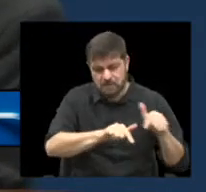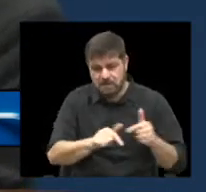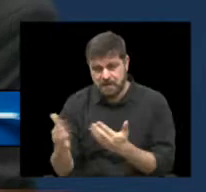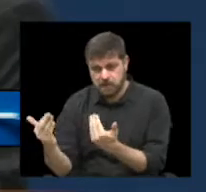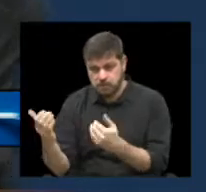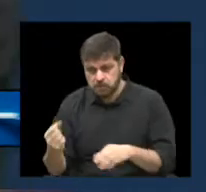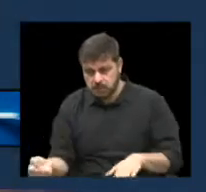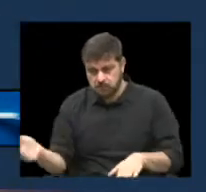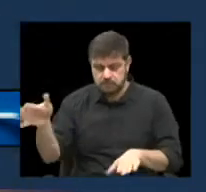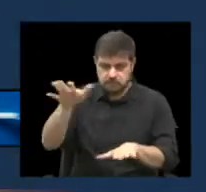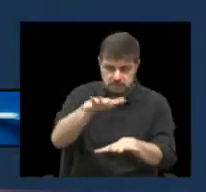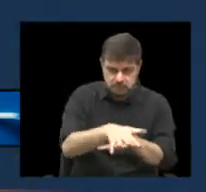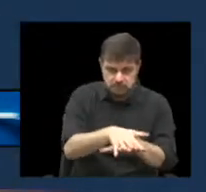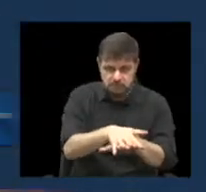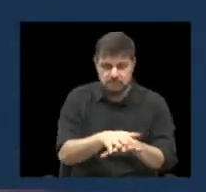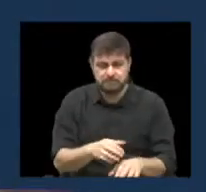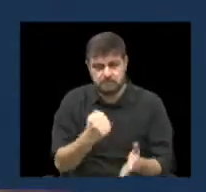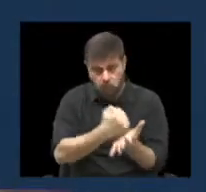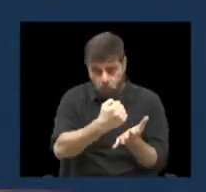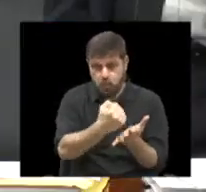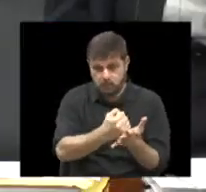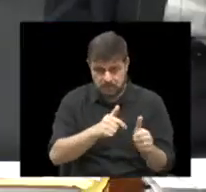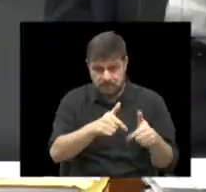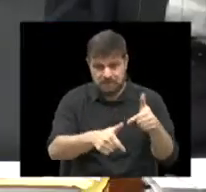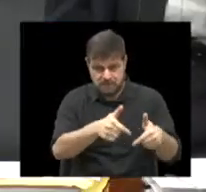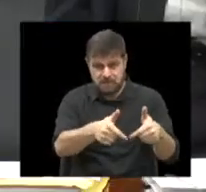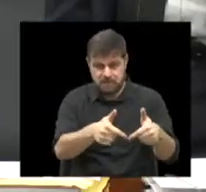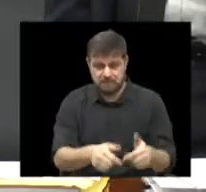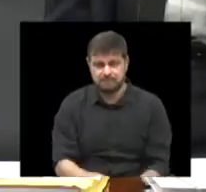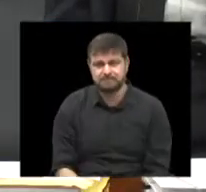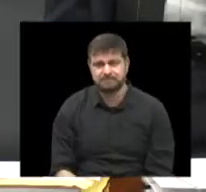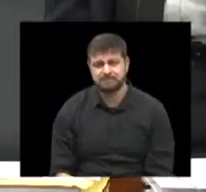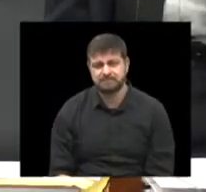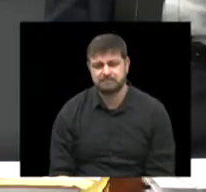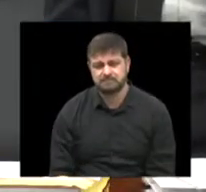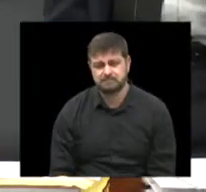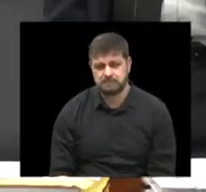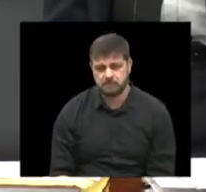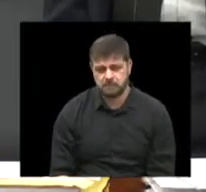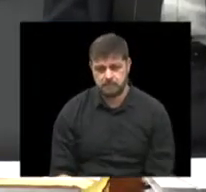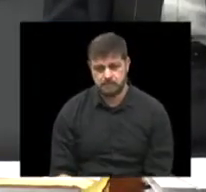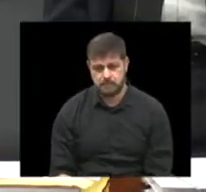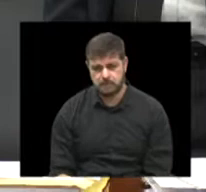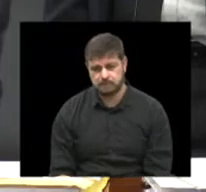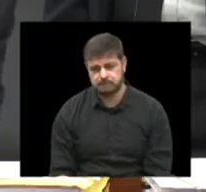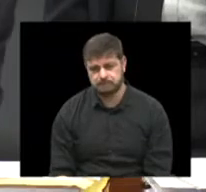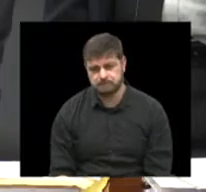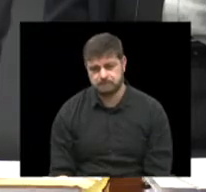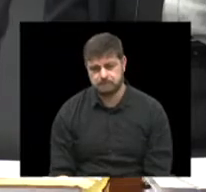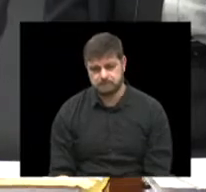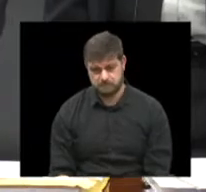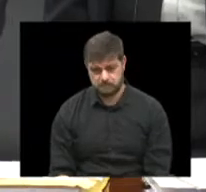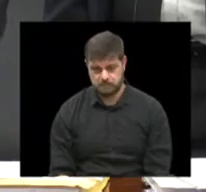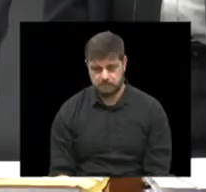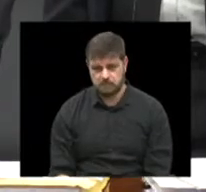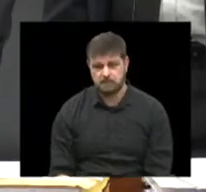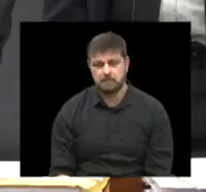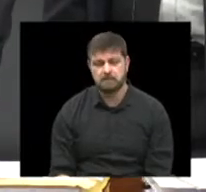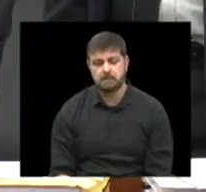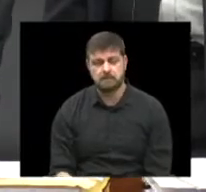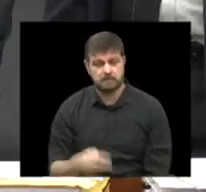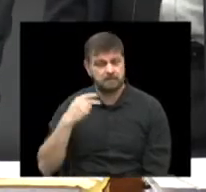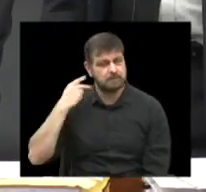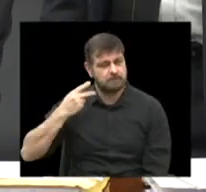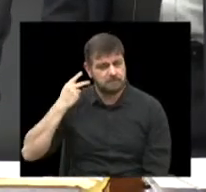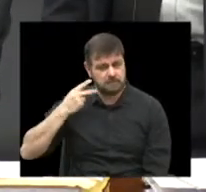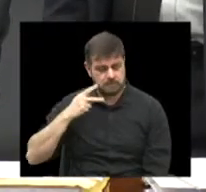Muito obrigado. Obrigado, vereador Gustavo Peta. Alô. Obrigado, vereador Gustavo Peta. Pela ordem,